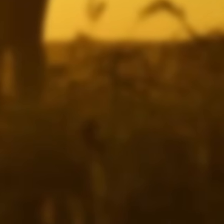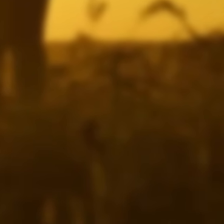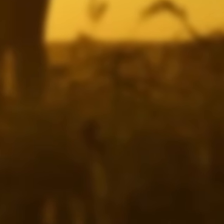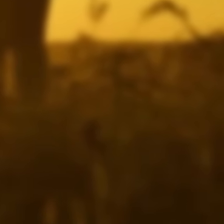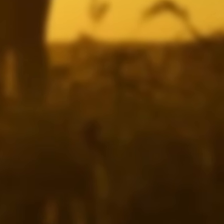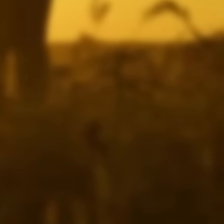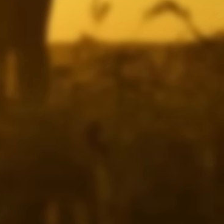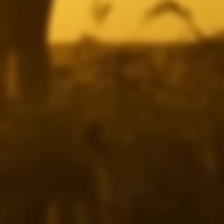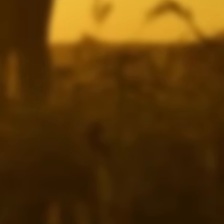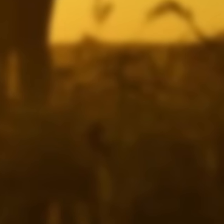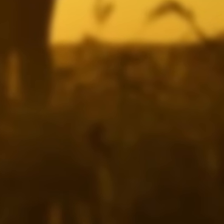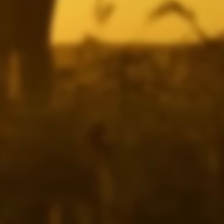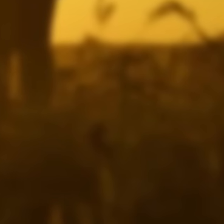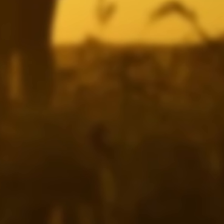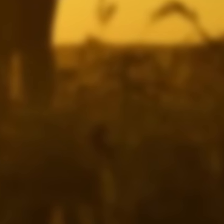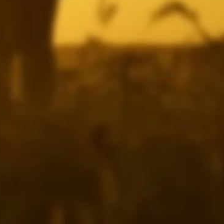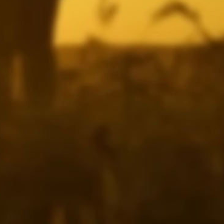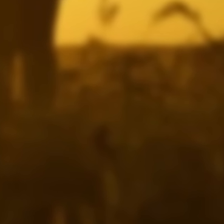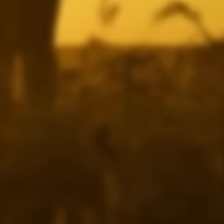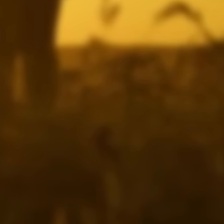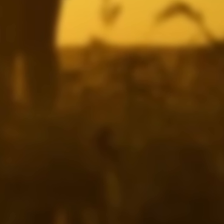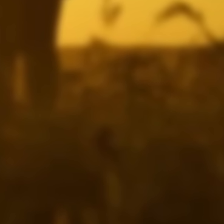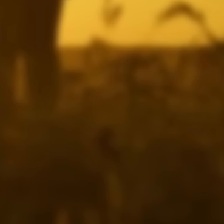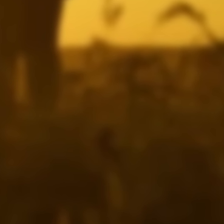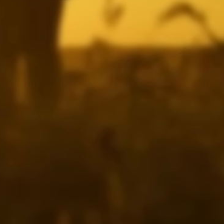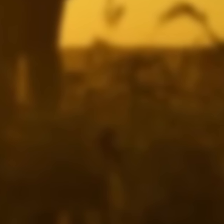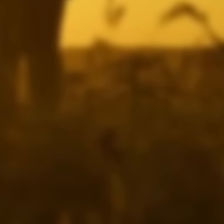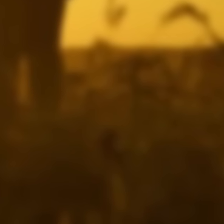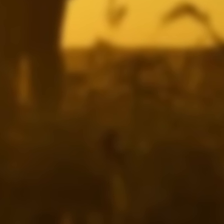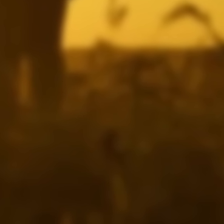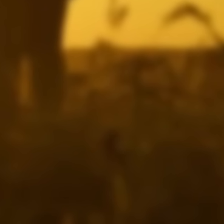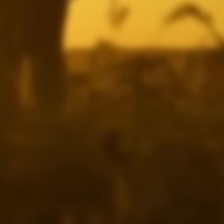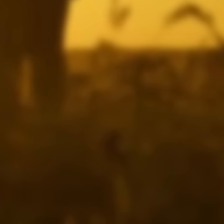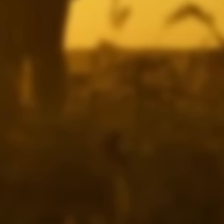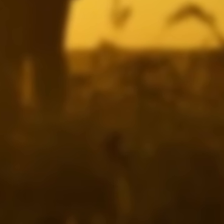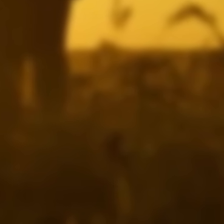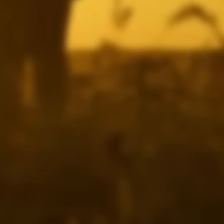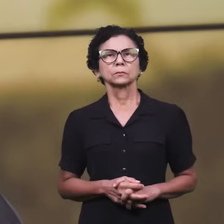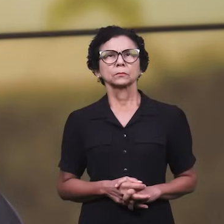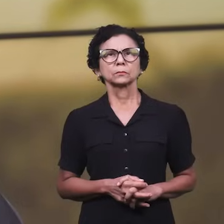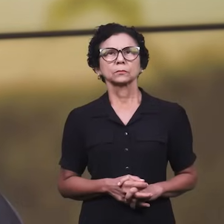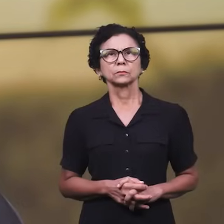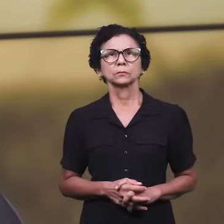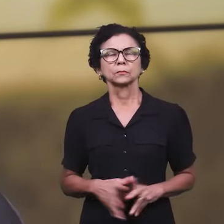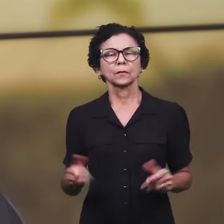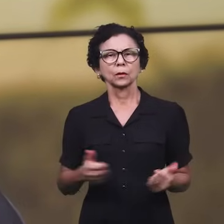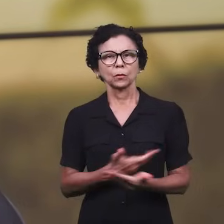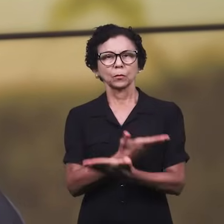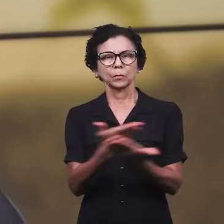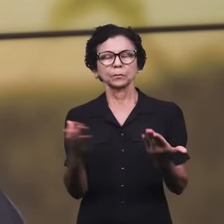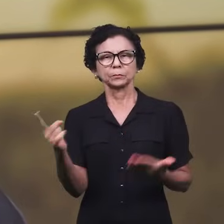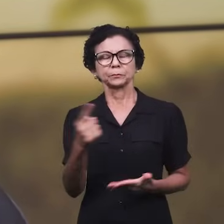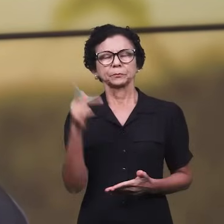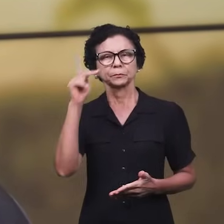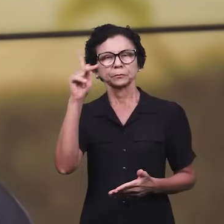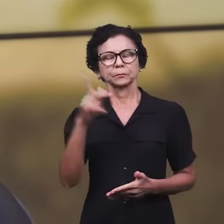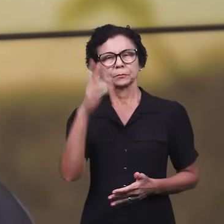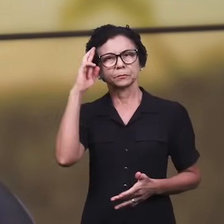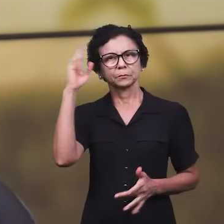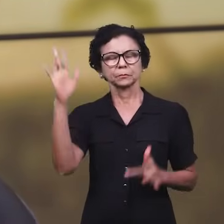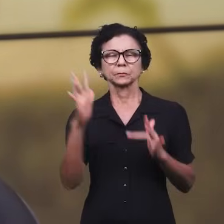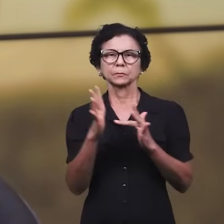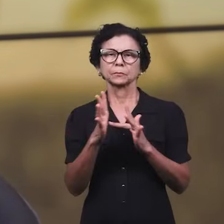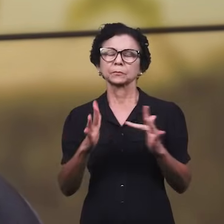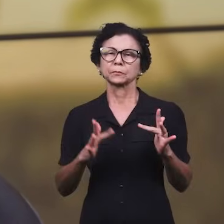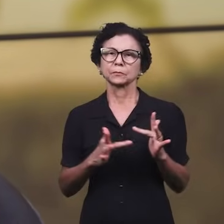família um projeto de Deus nós saudamos a todos com a paz do Senhor